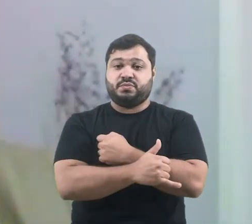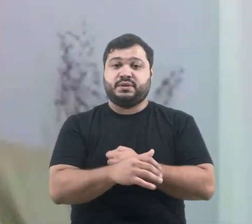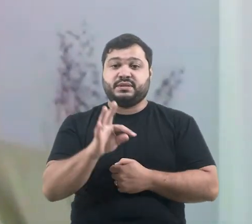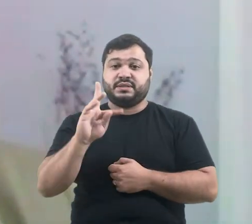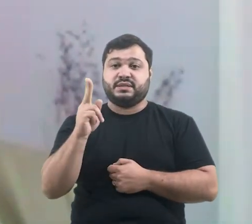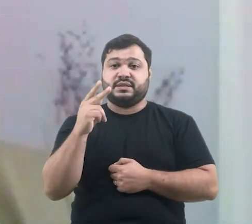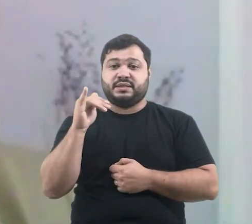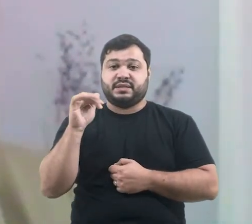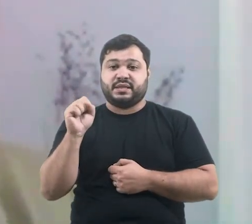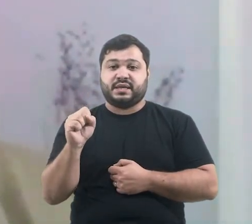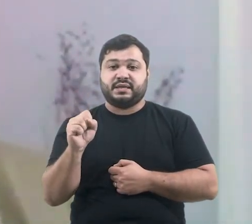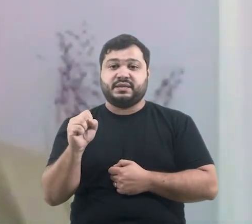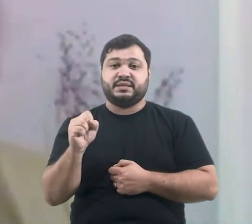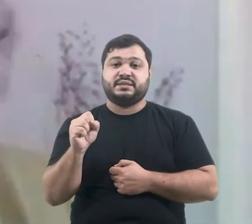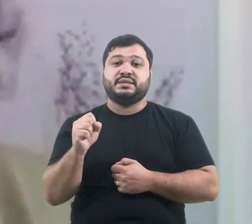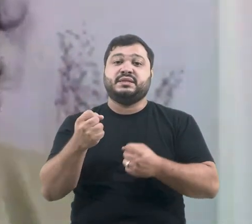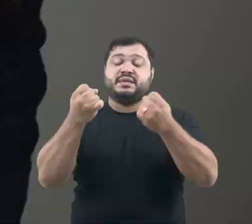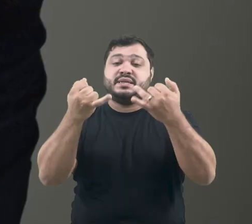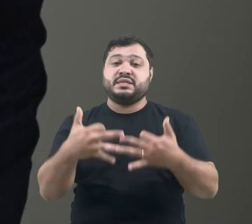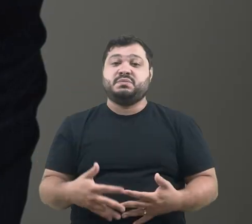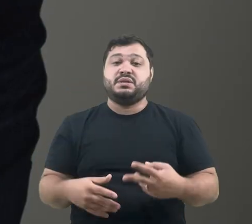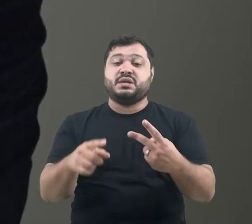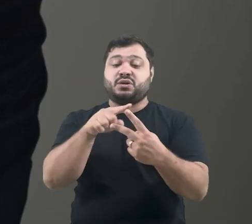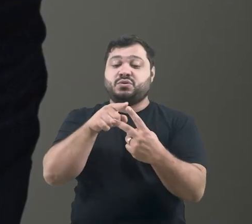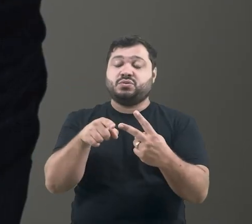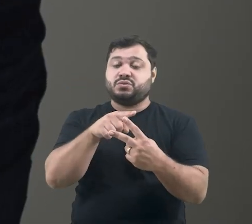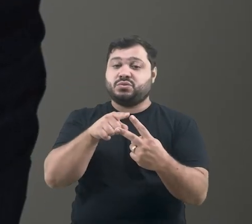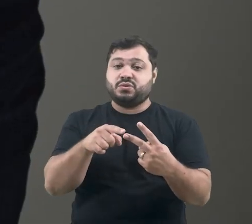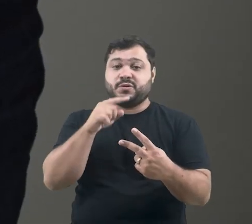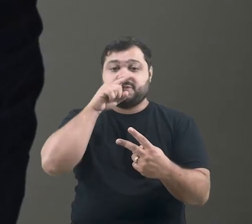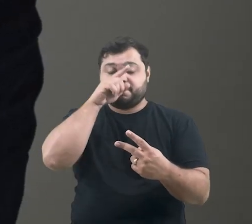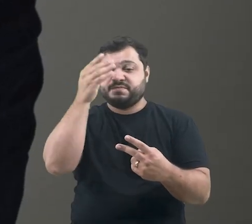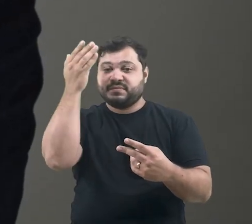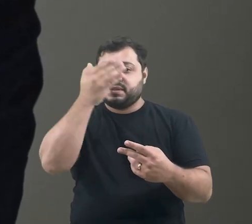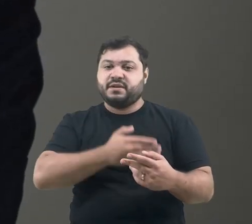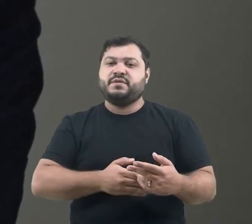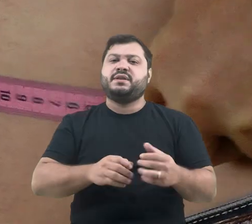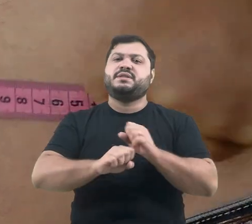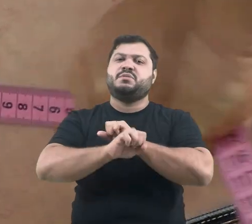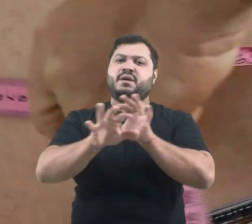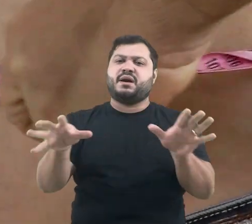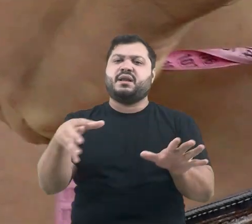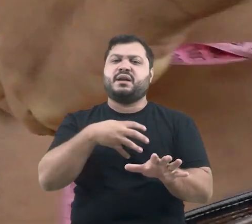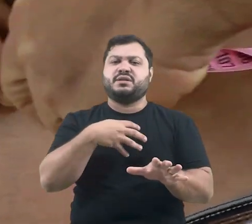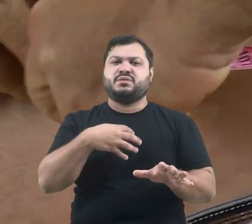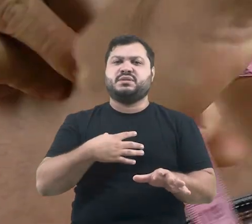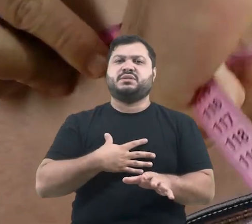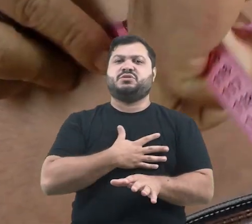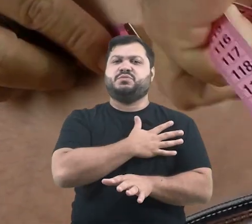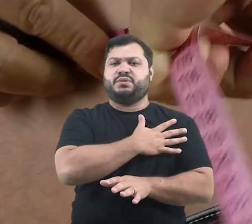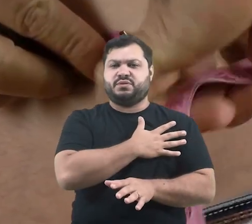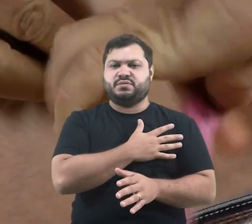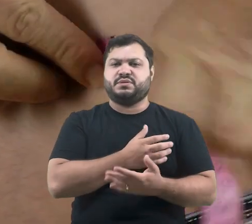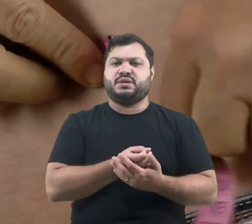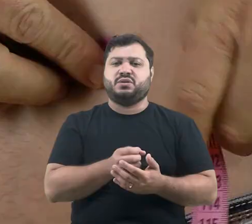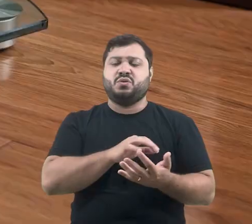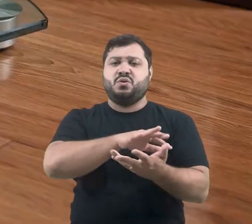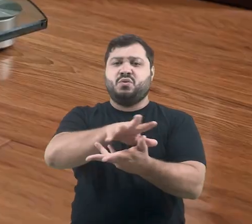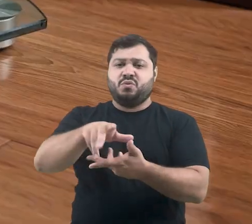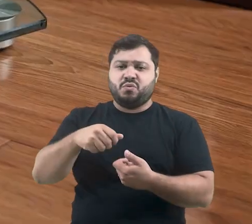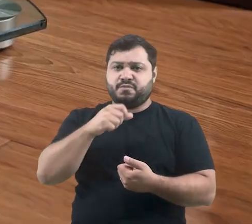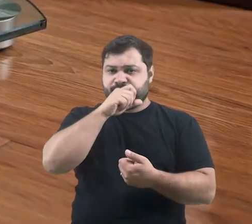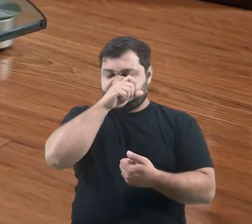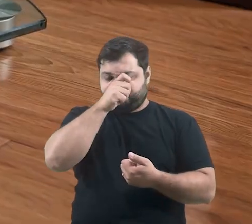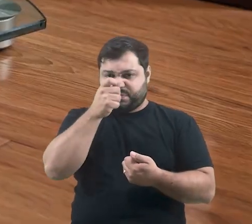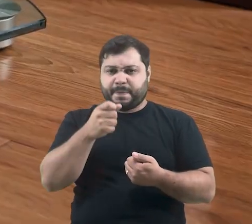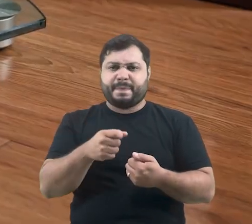pessoas obesas, Thaís Bezerra de Menezes, explica que os dois casos evidenciam uma clara situação de preconceito. Um